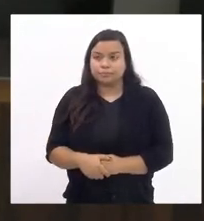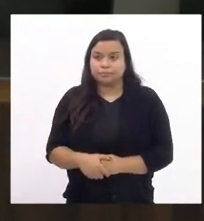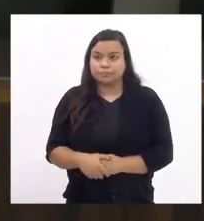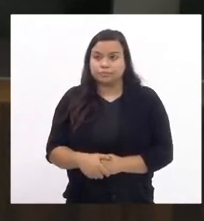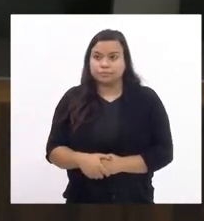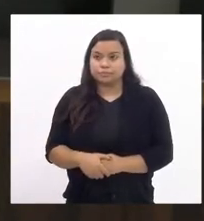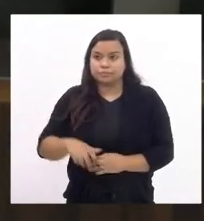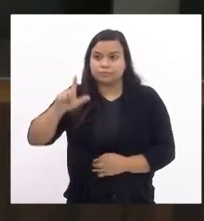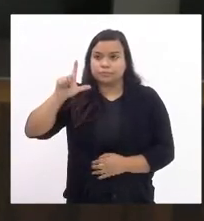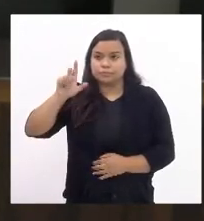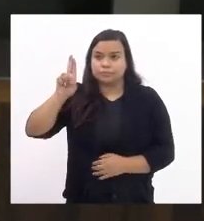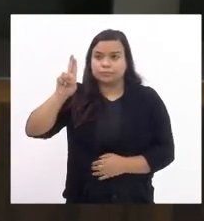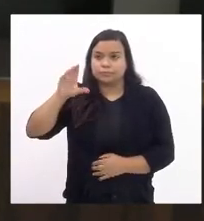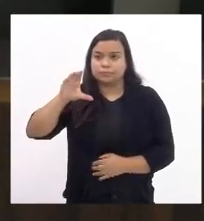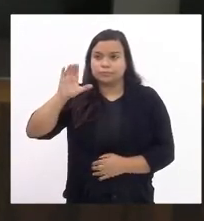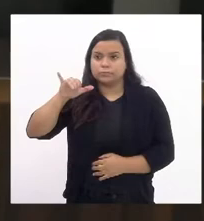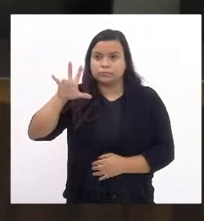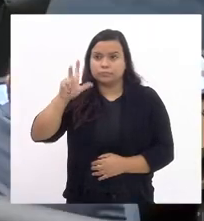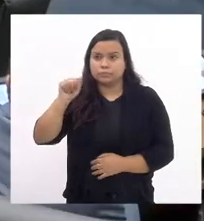Deputada Lucinha.